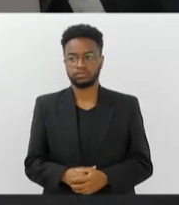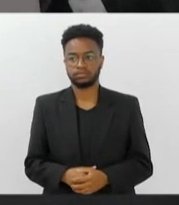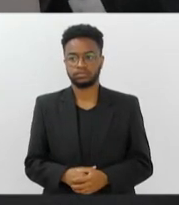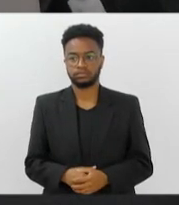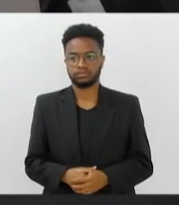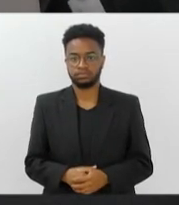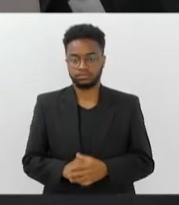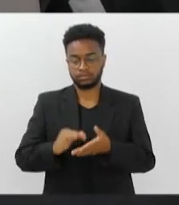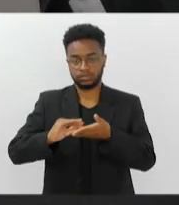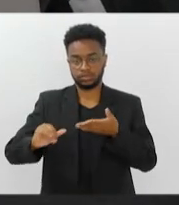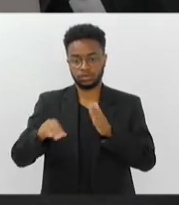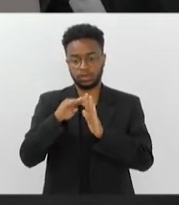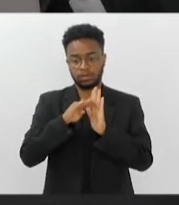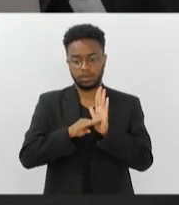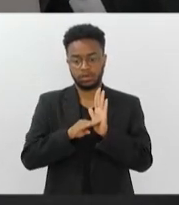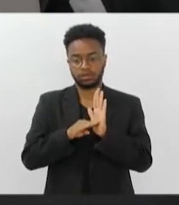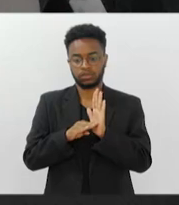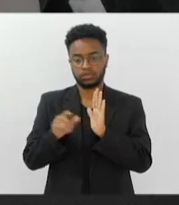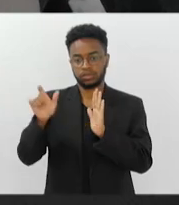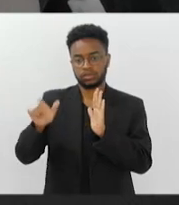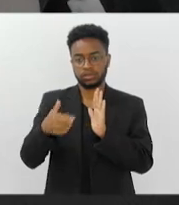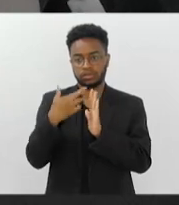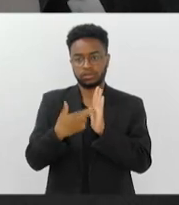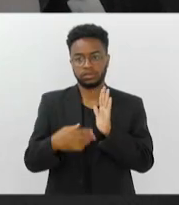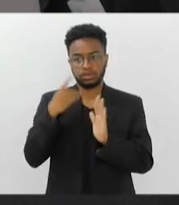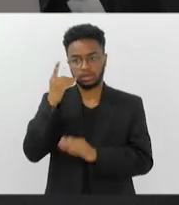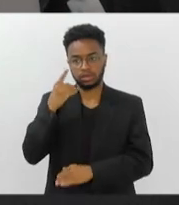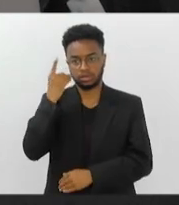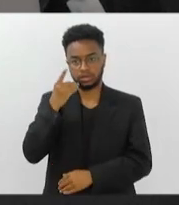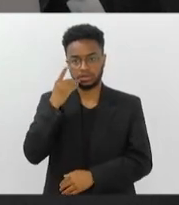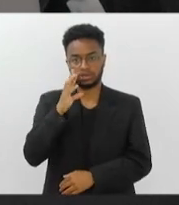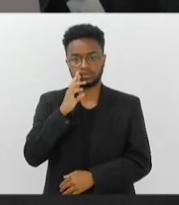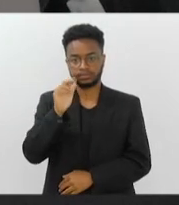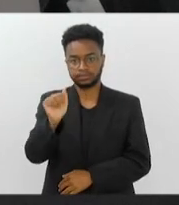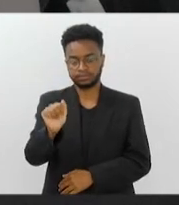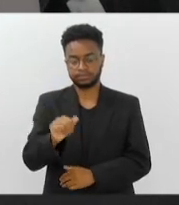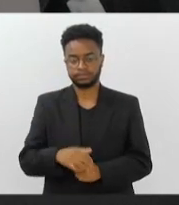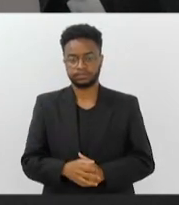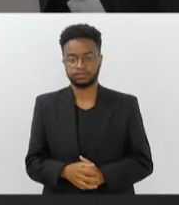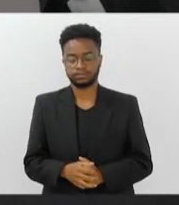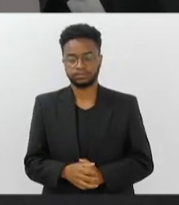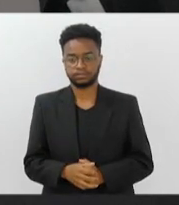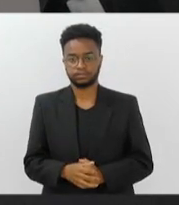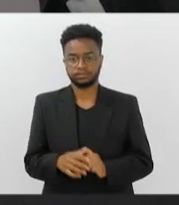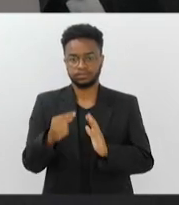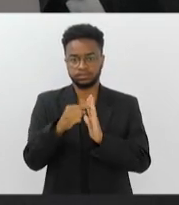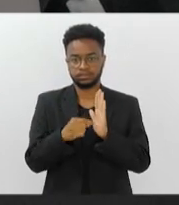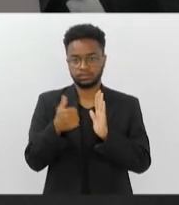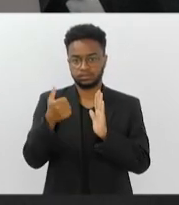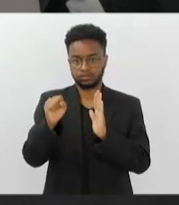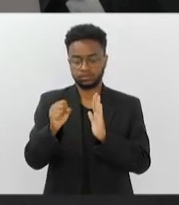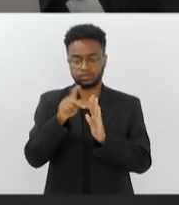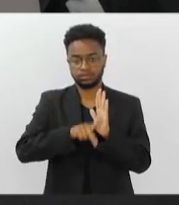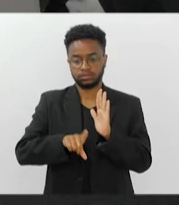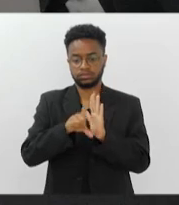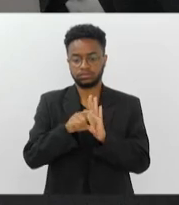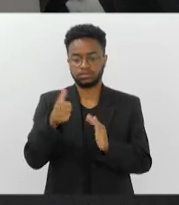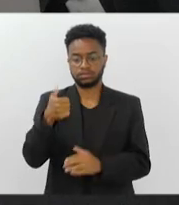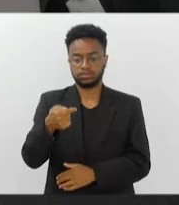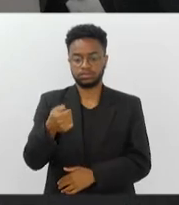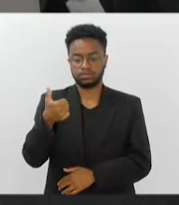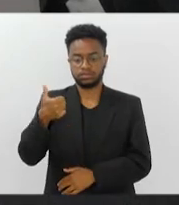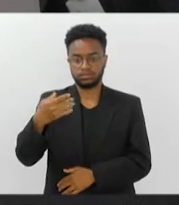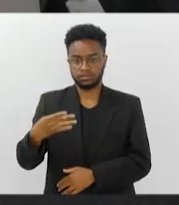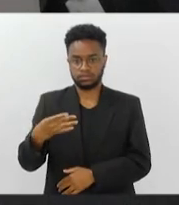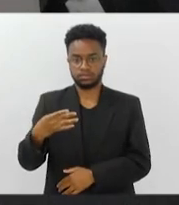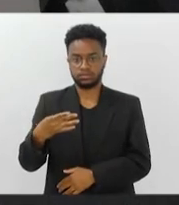foi retirado de pauta pelo relator, deputado Rodrigo Amorim. 18, projeto de lei